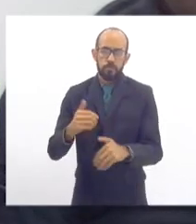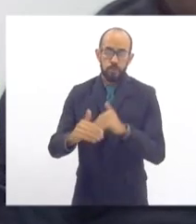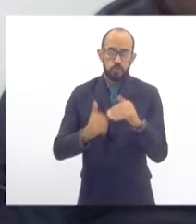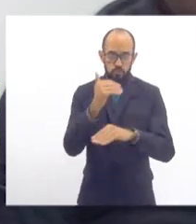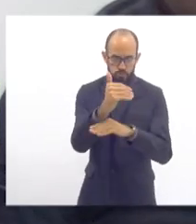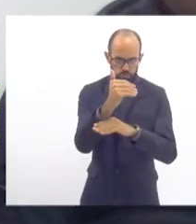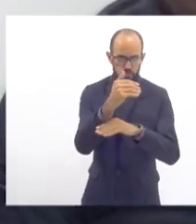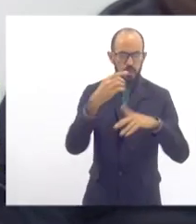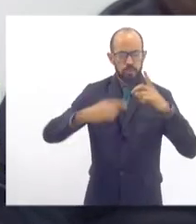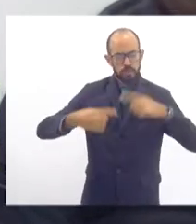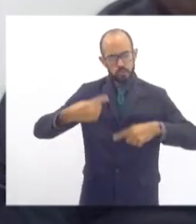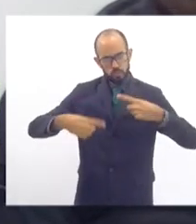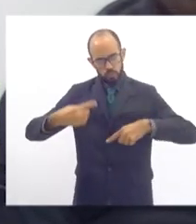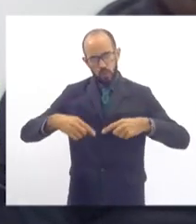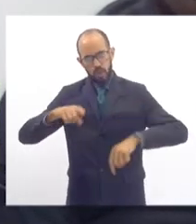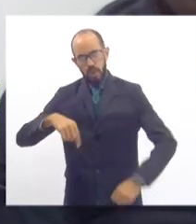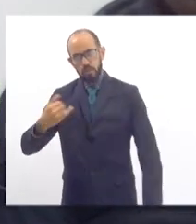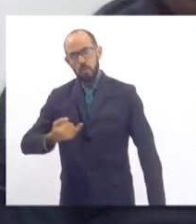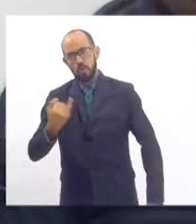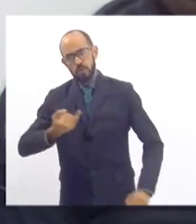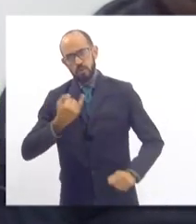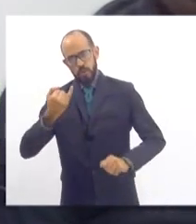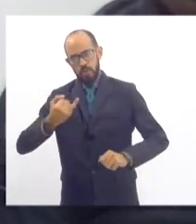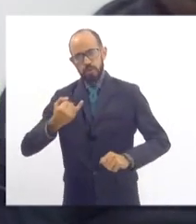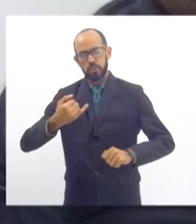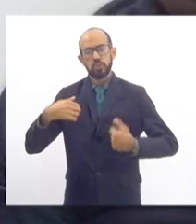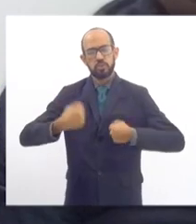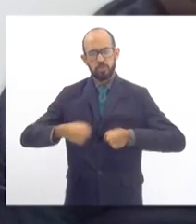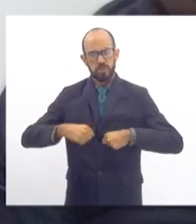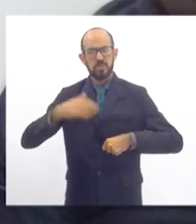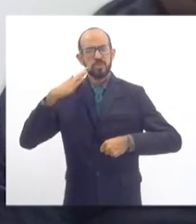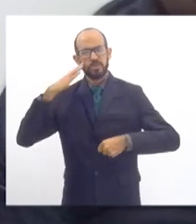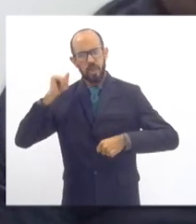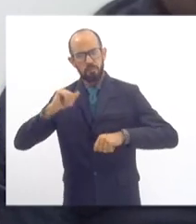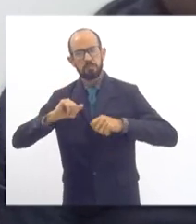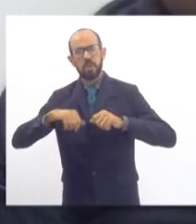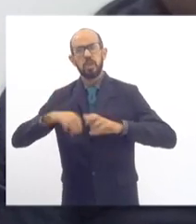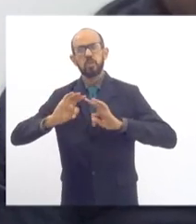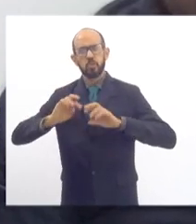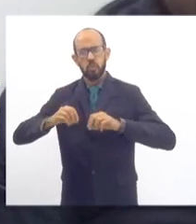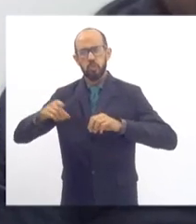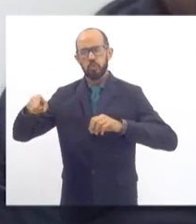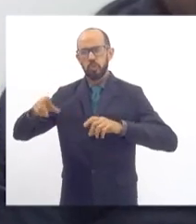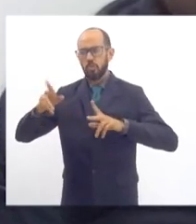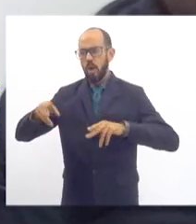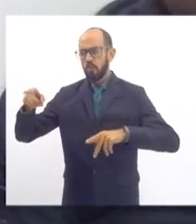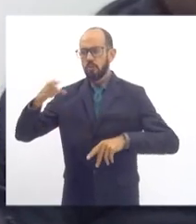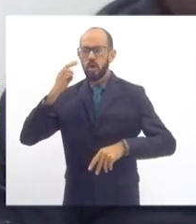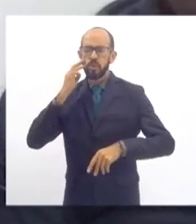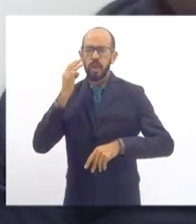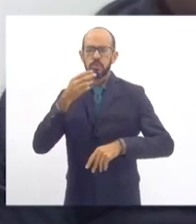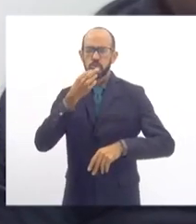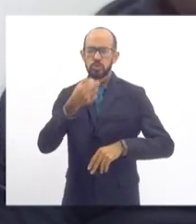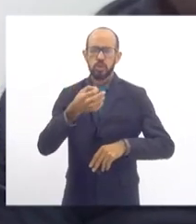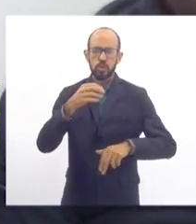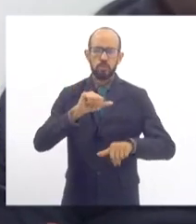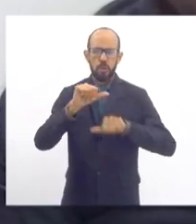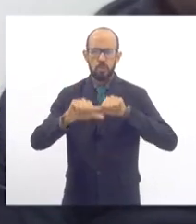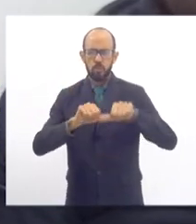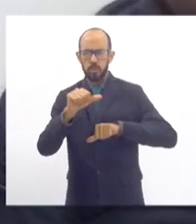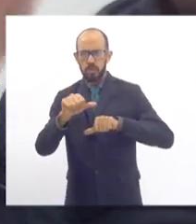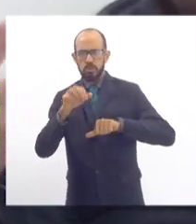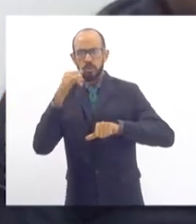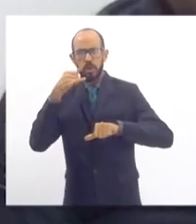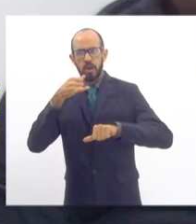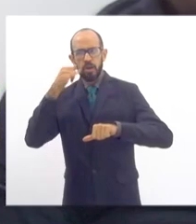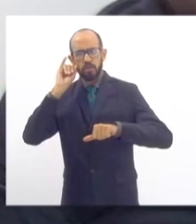é legítimo a gente querer saber, eventualmente fazer, até promover, como disse o deputado Valdec, alguma mudança para limitar a aplicação,